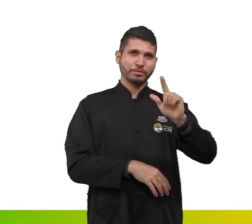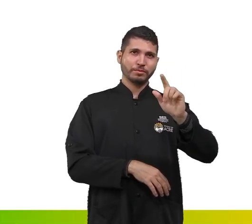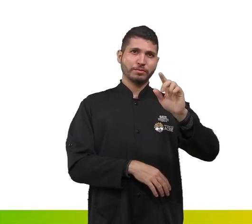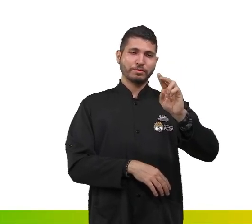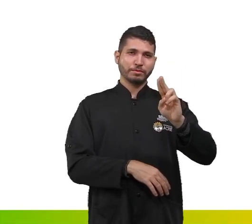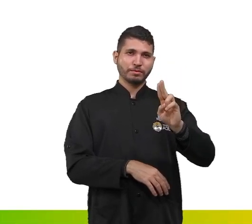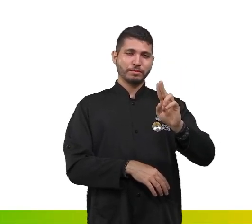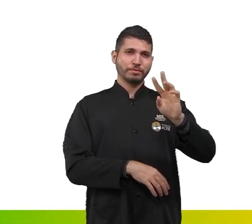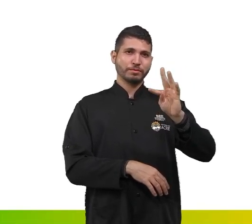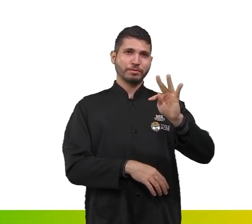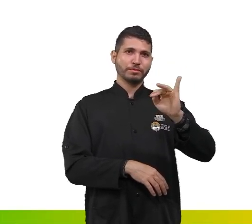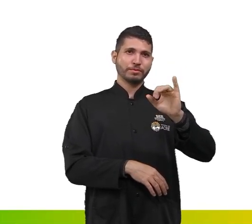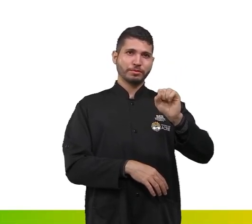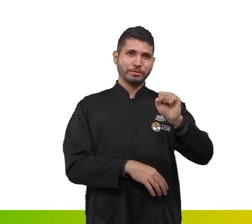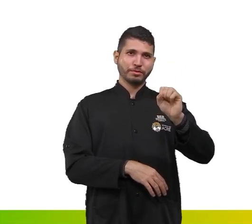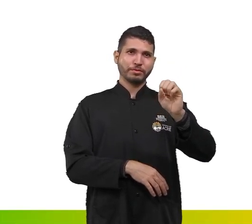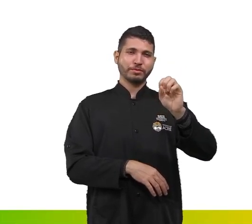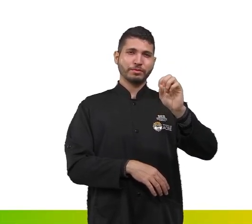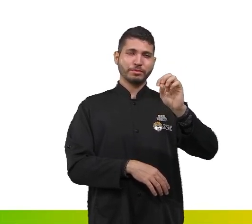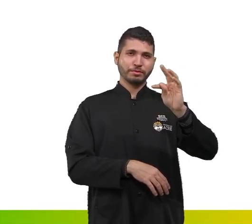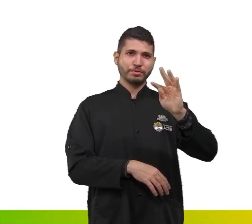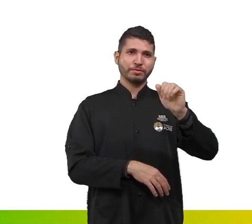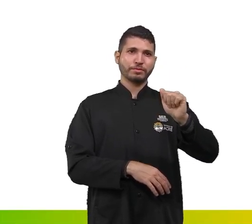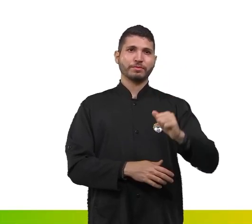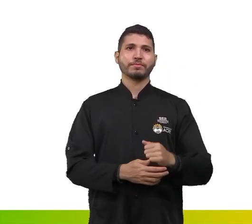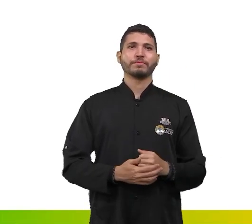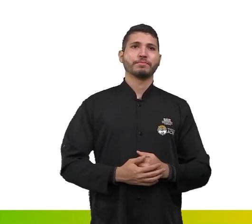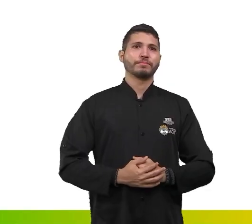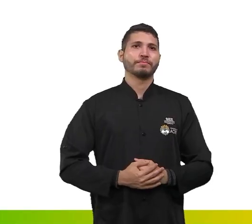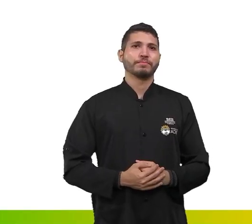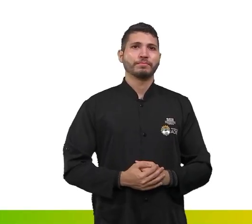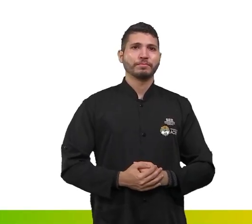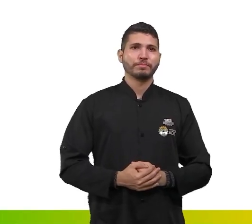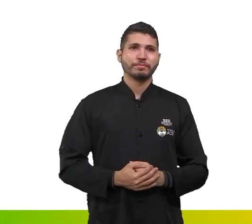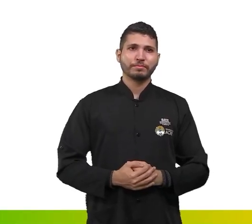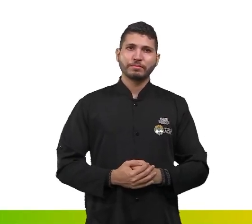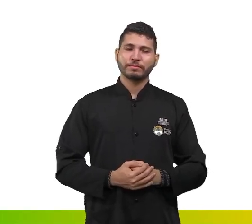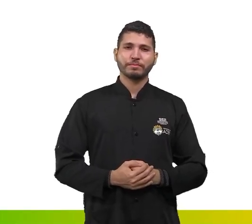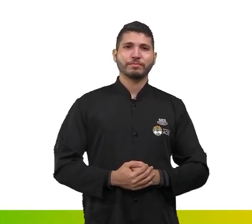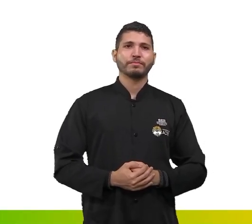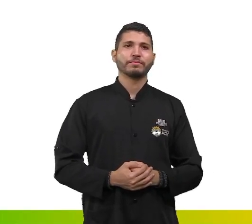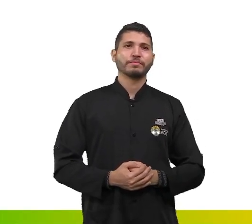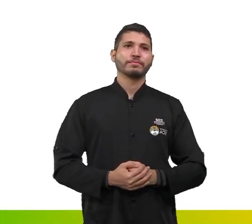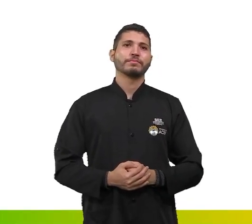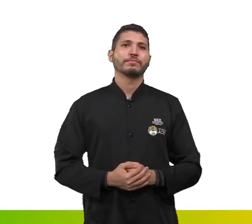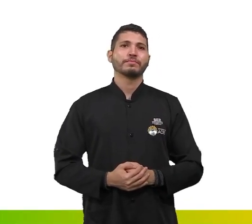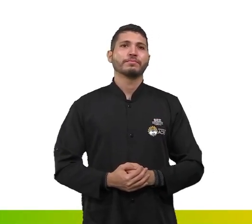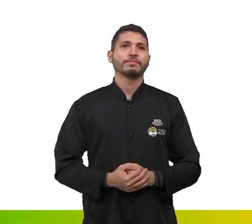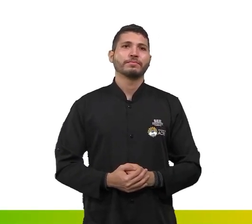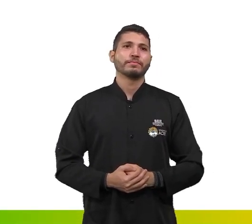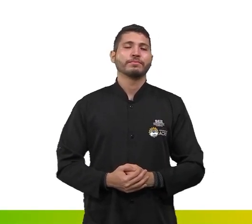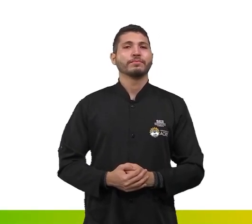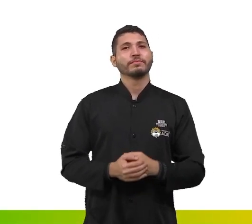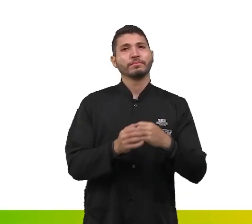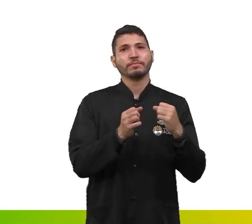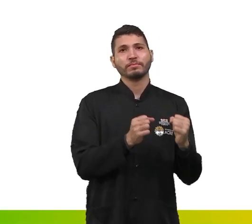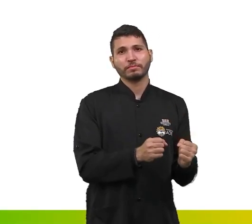O que mais marca esse momento na história da Europa moderna é exatamente esse